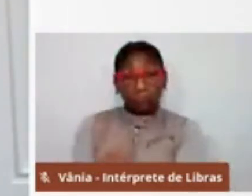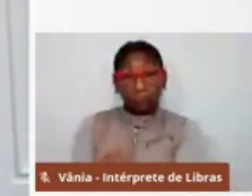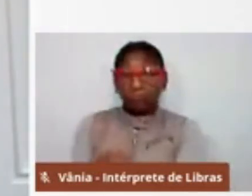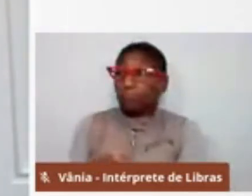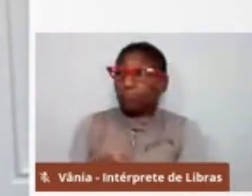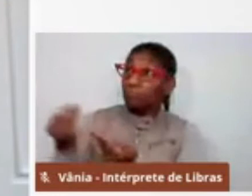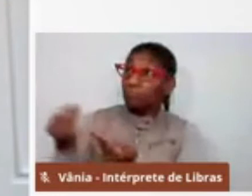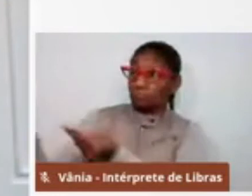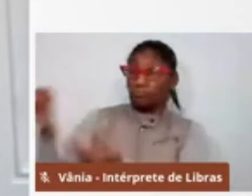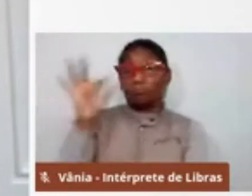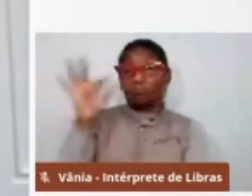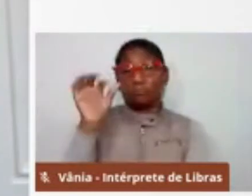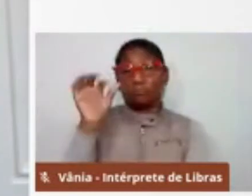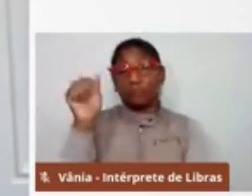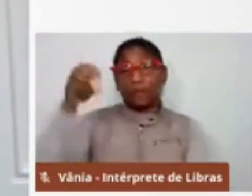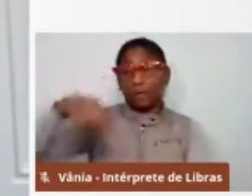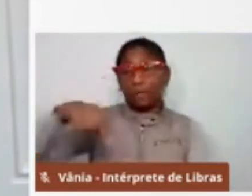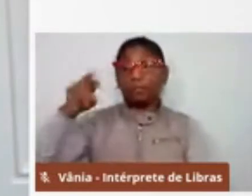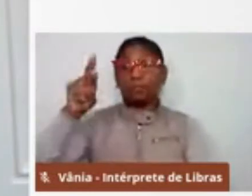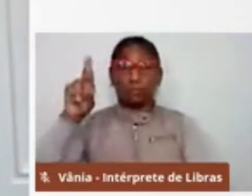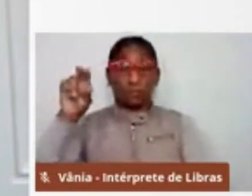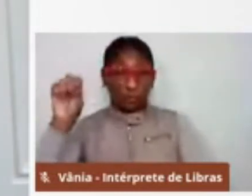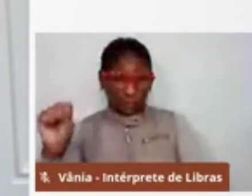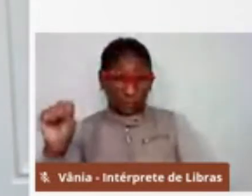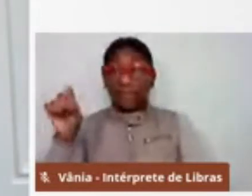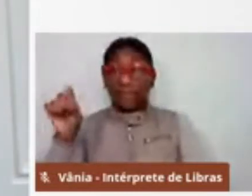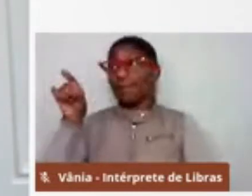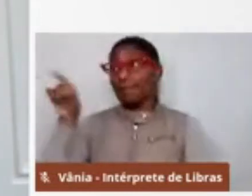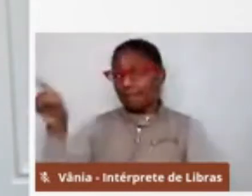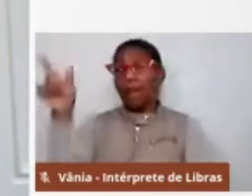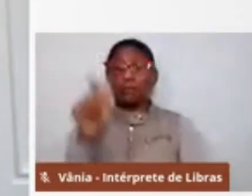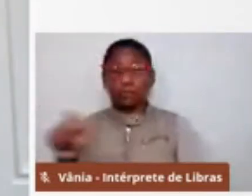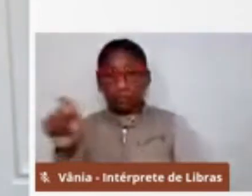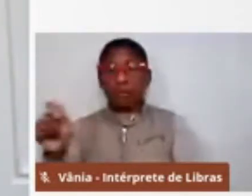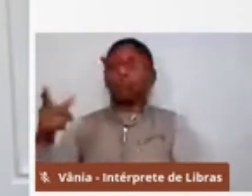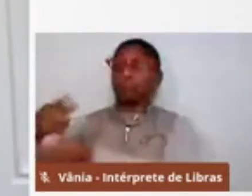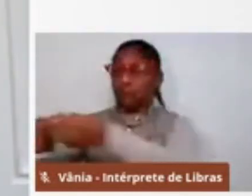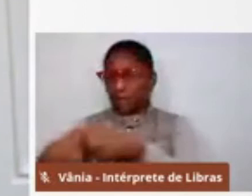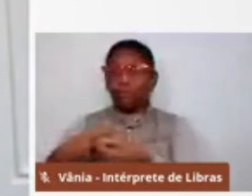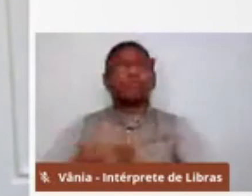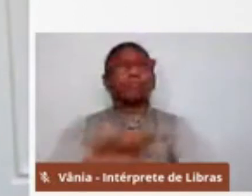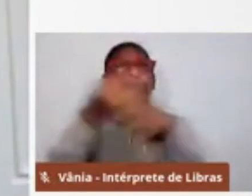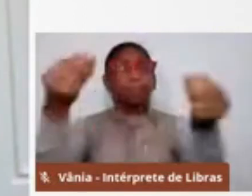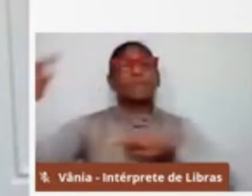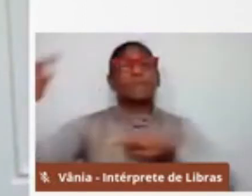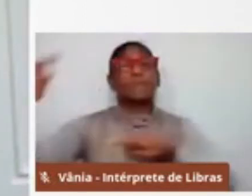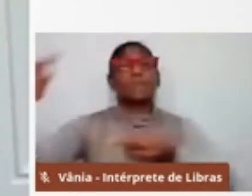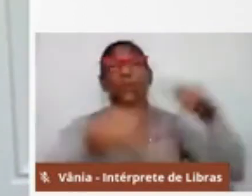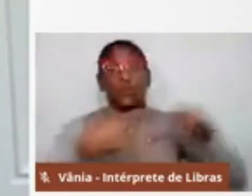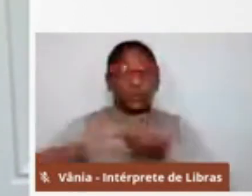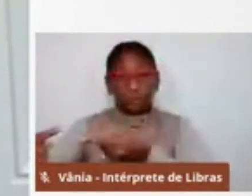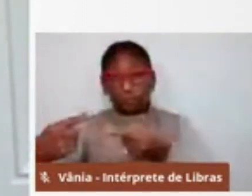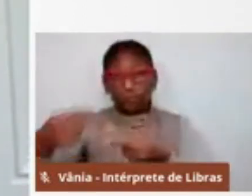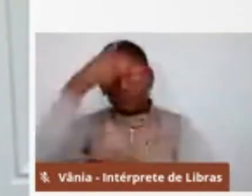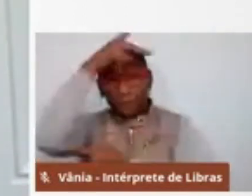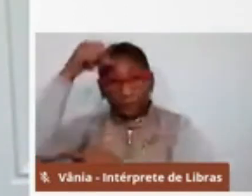FAMURS, para que leve ao conhecimento das associações de municípios, no sentido de debaterem as associações com os